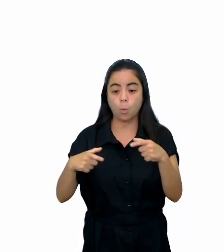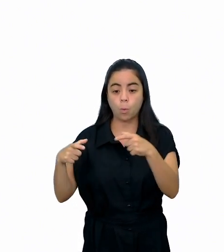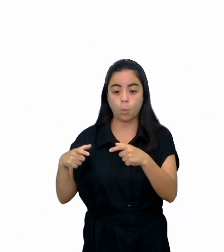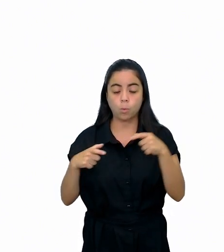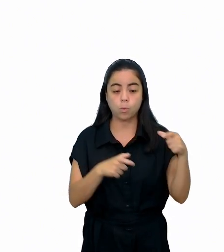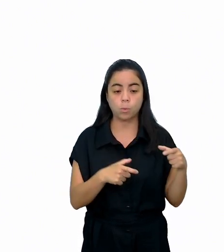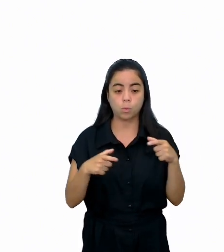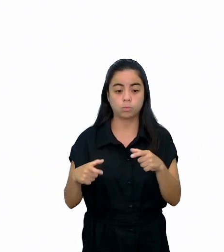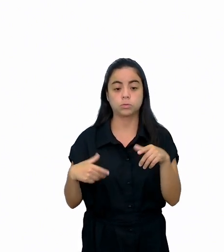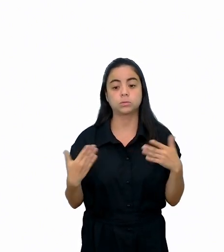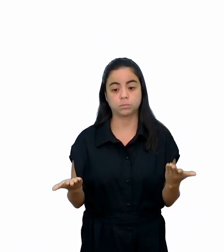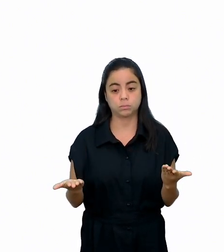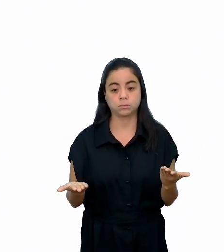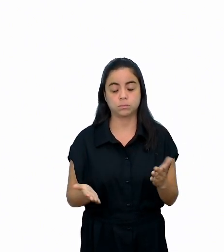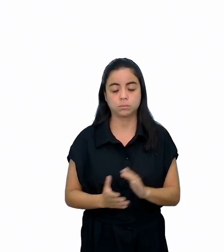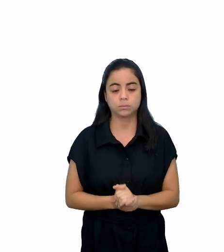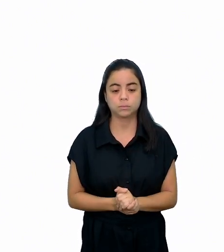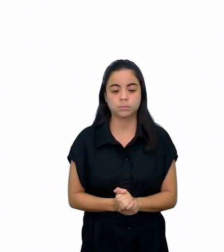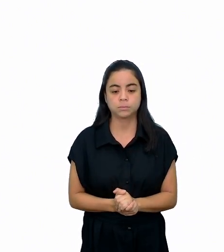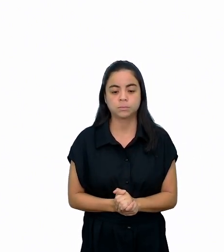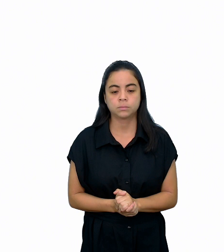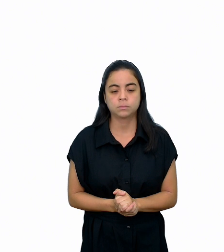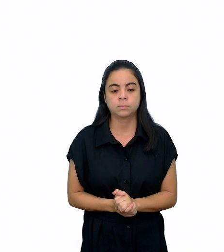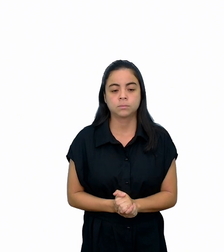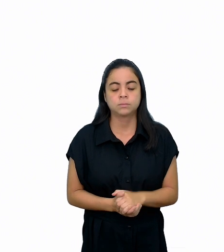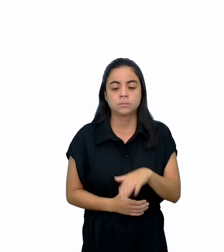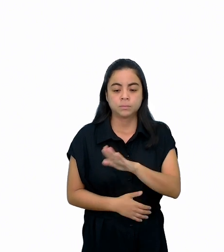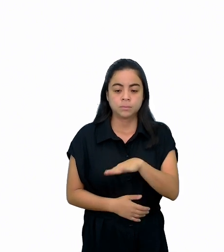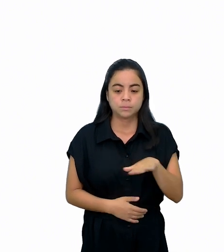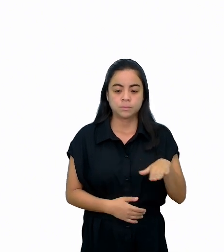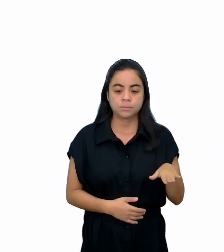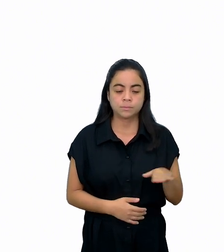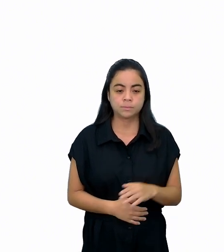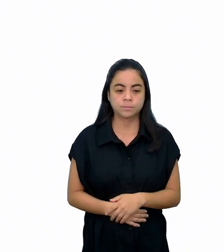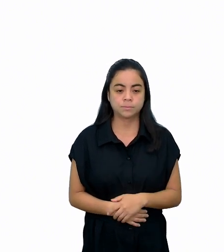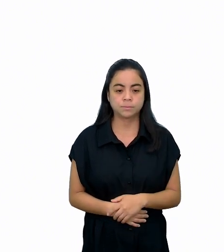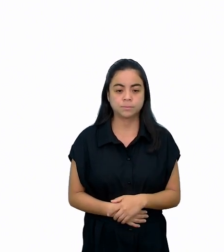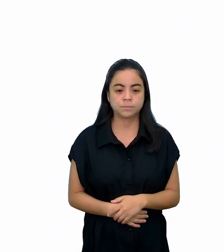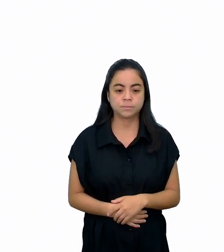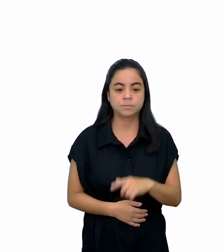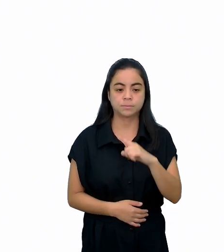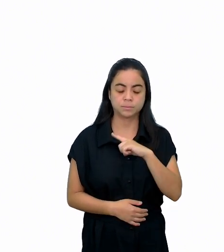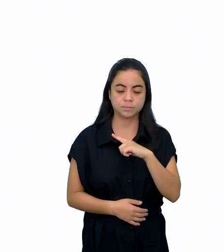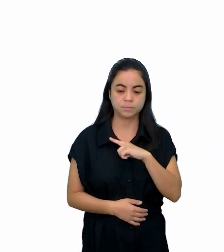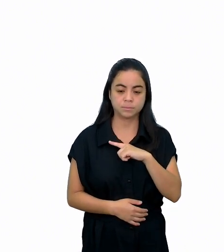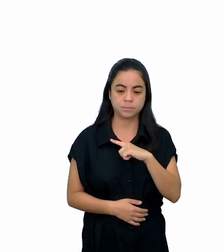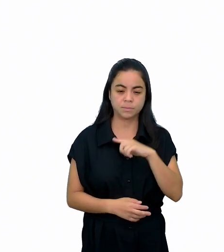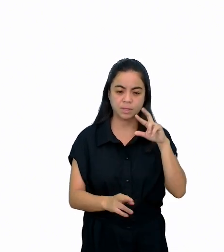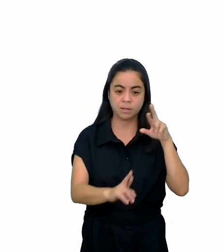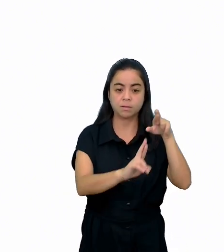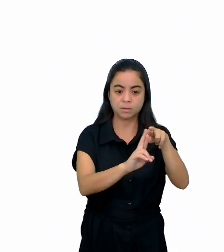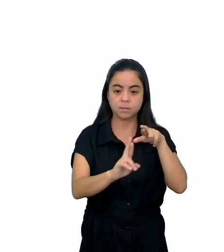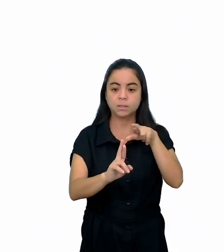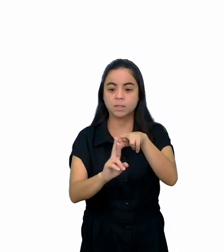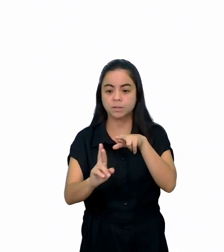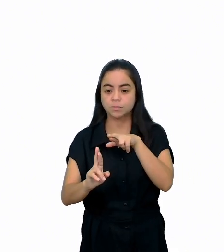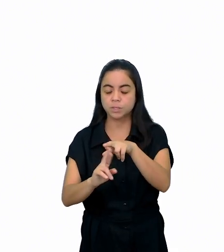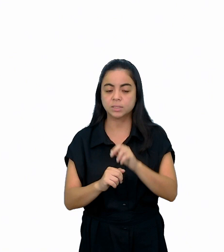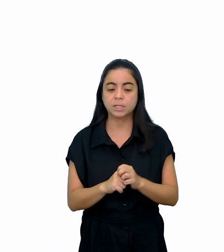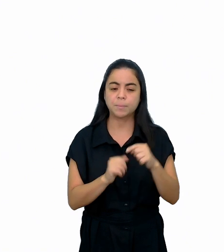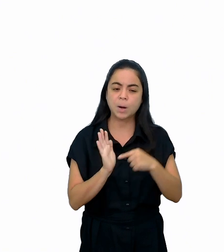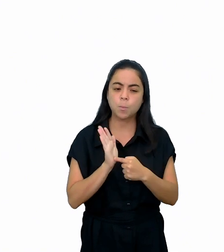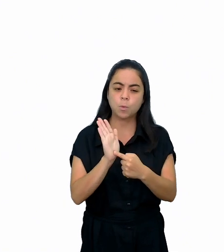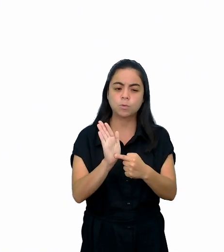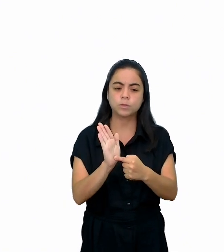estão sentadas aí. E as crianças serão aí a referência para indicar